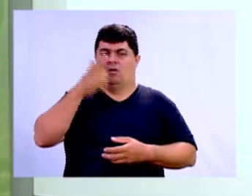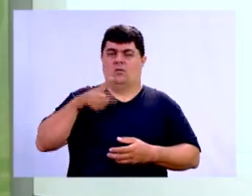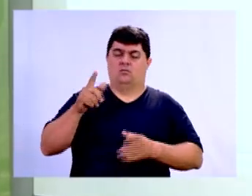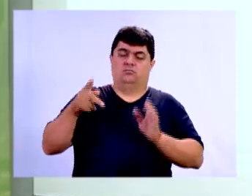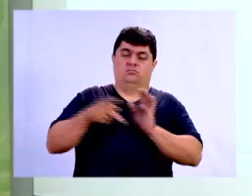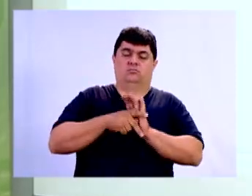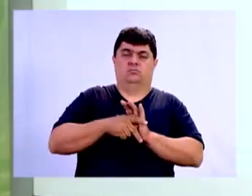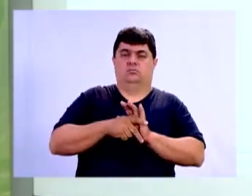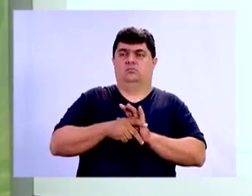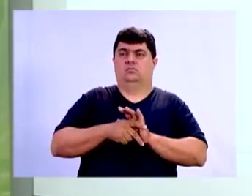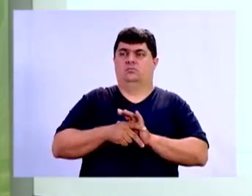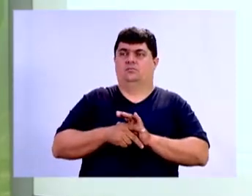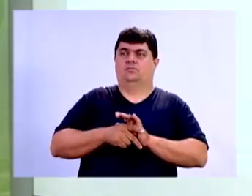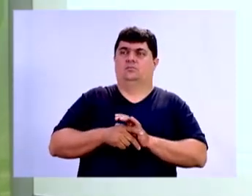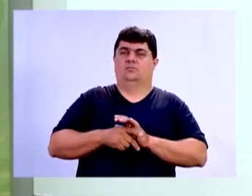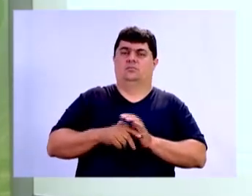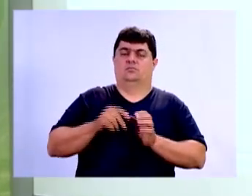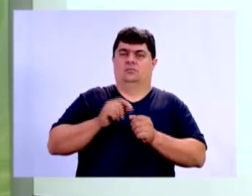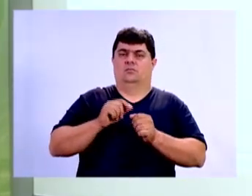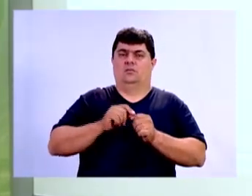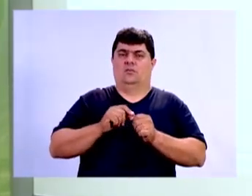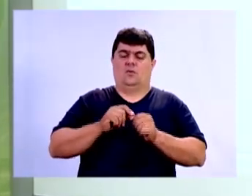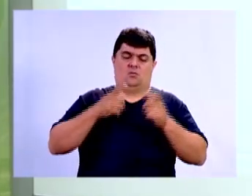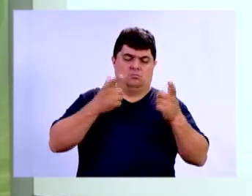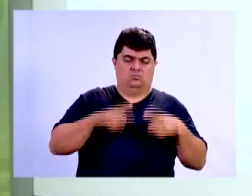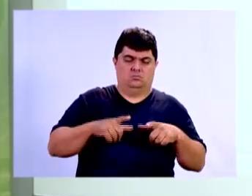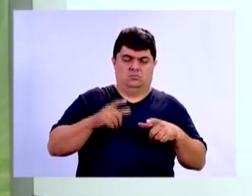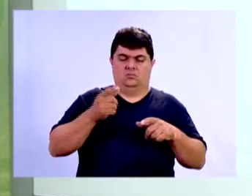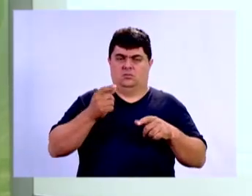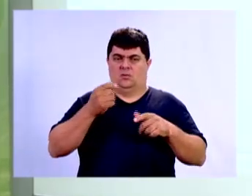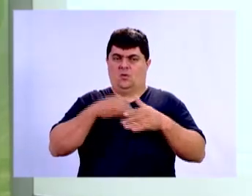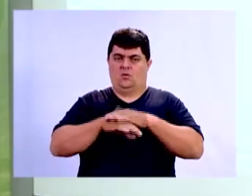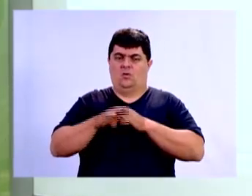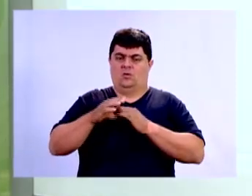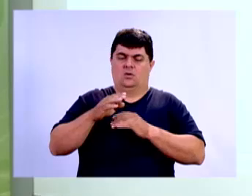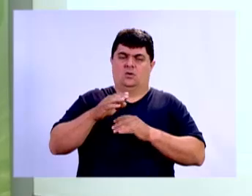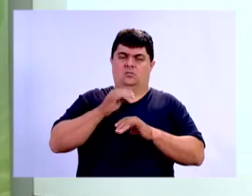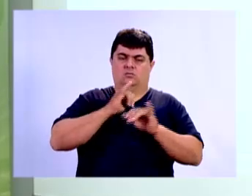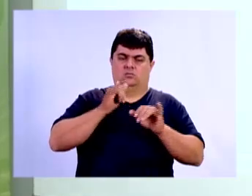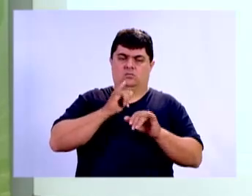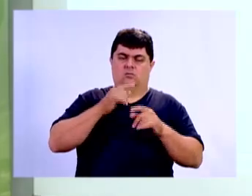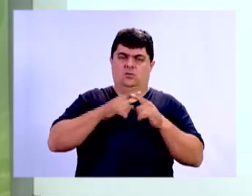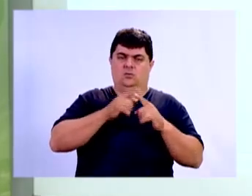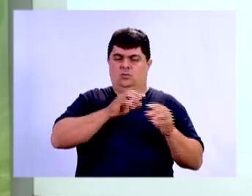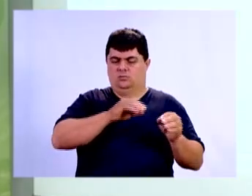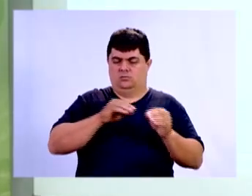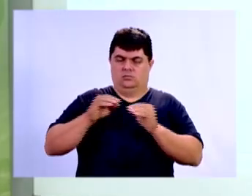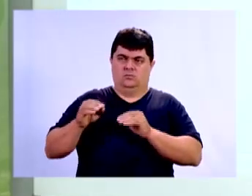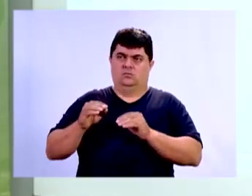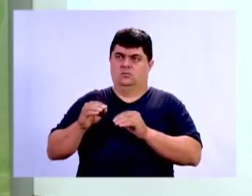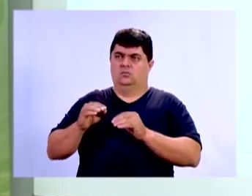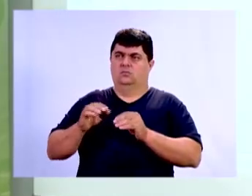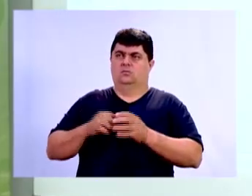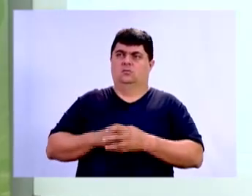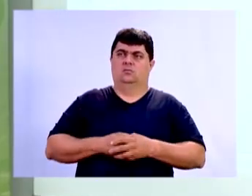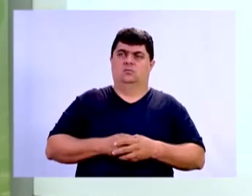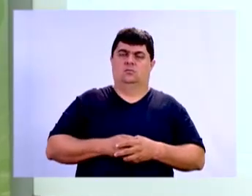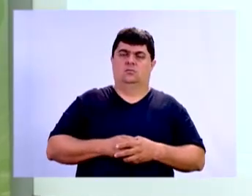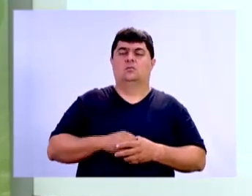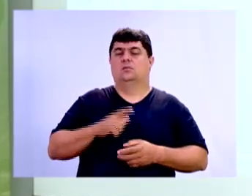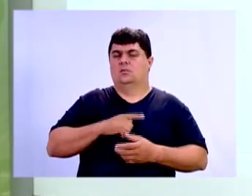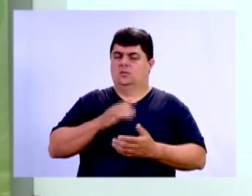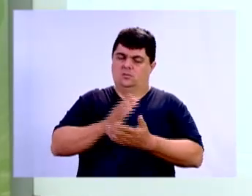específico, né? Você fazer um sort lá local, você armazenar uma informação para depois indexar ela.